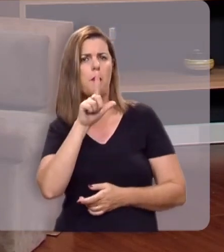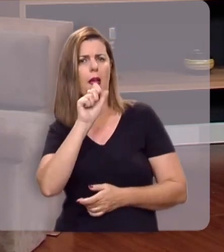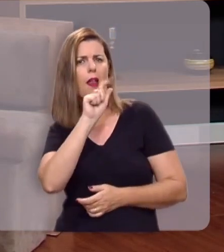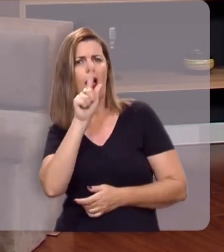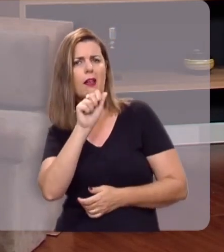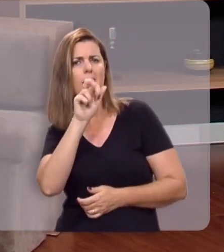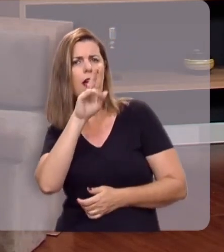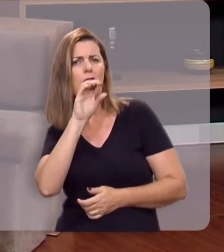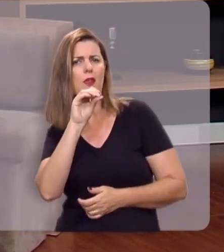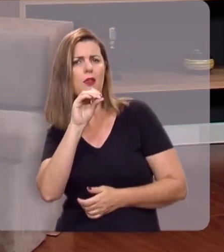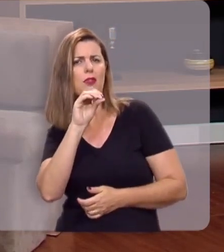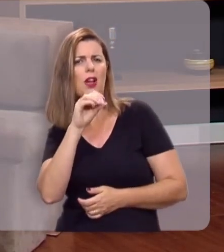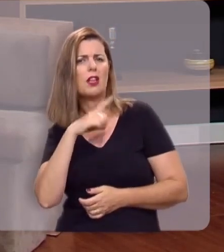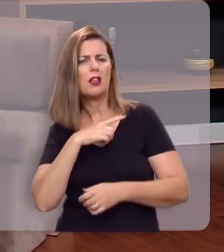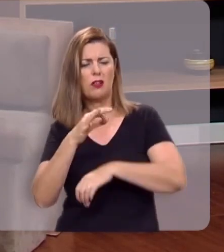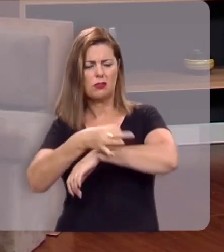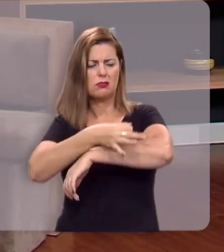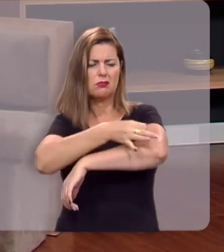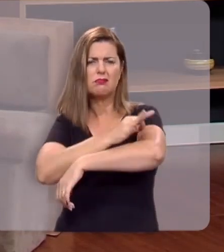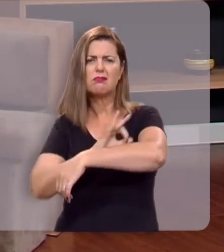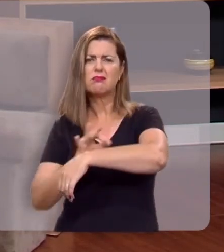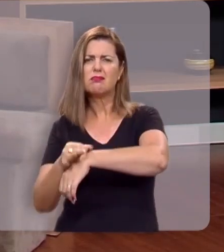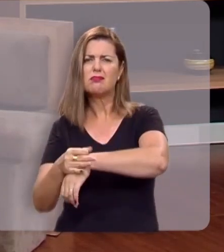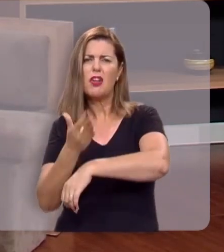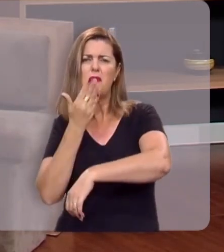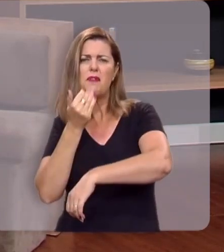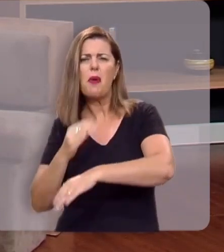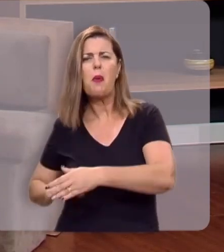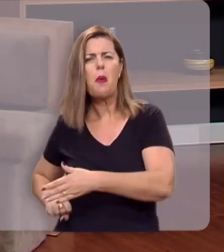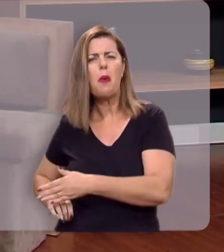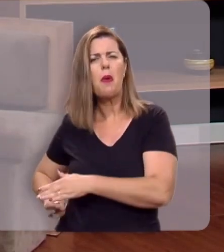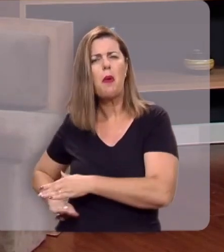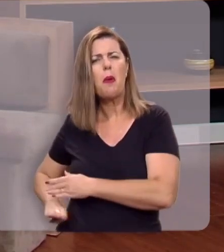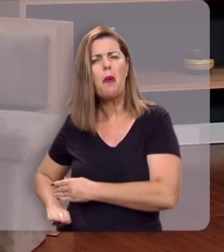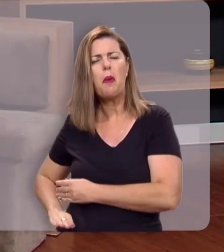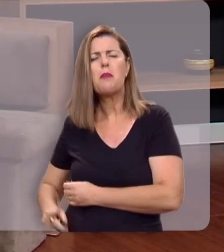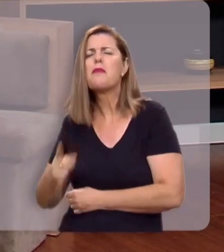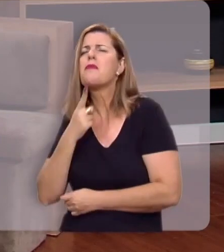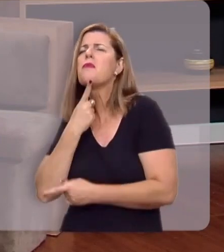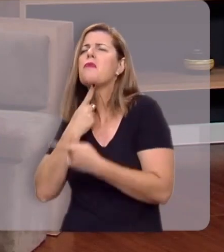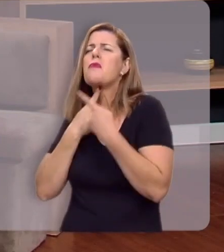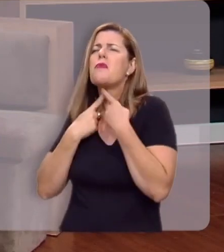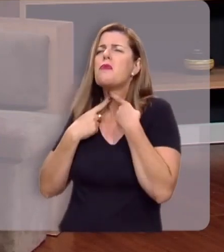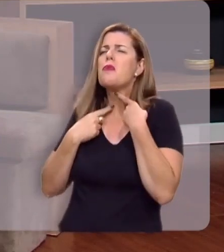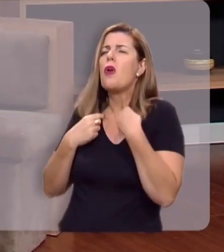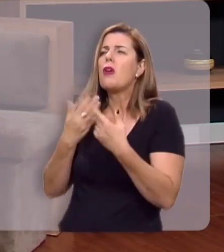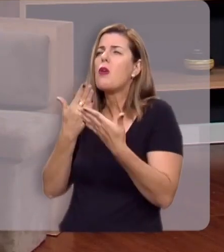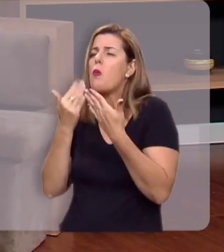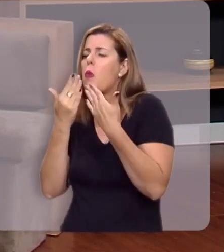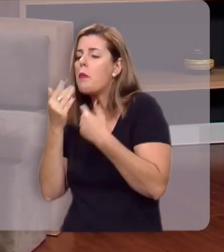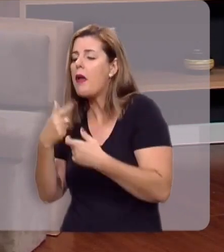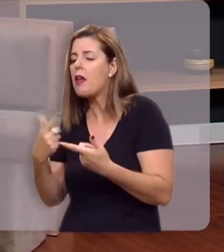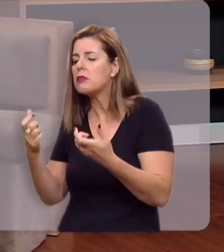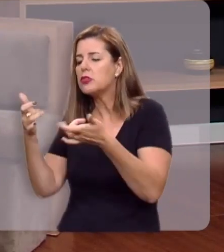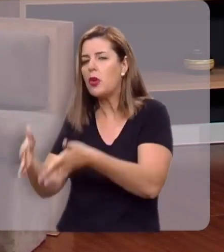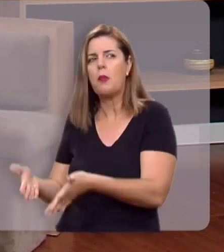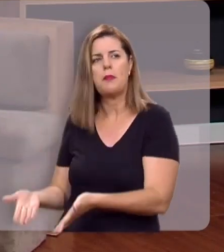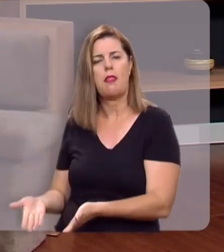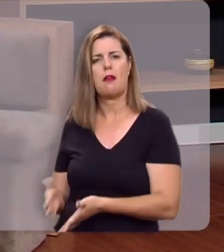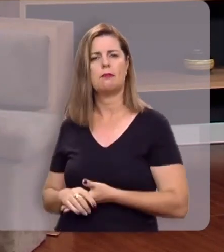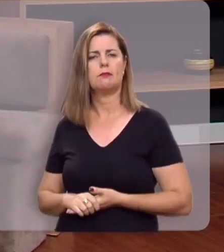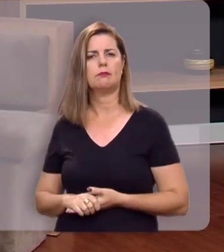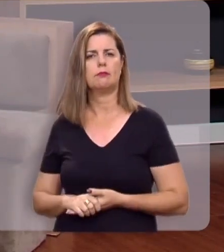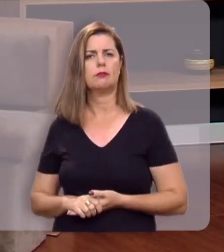Lázaro, diz a Bíblia, coberto de chagas, faminto, desejoso de abastecer-se das